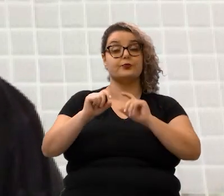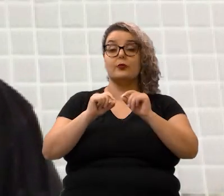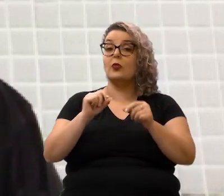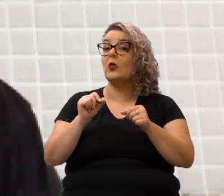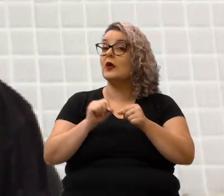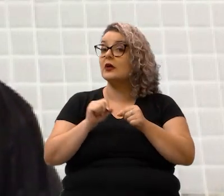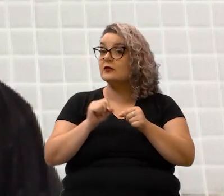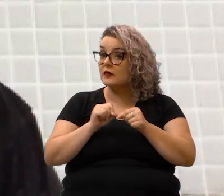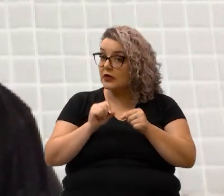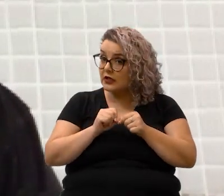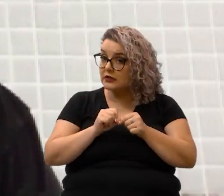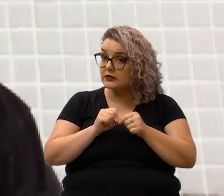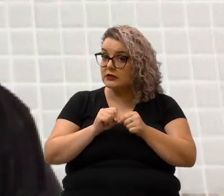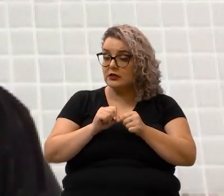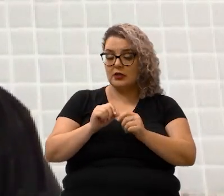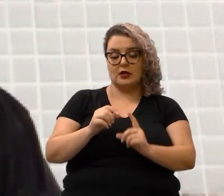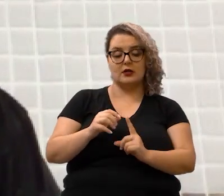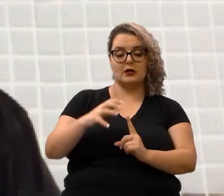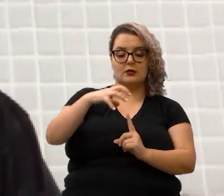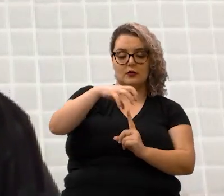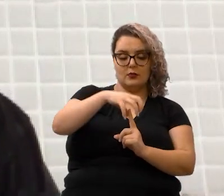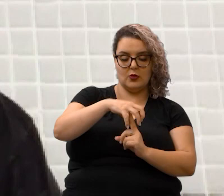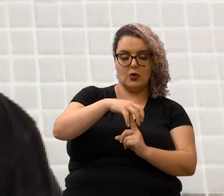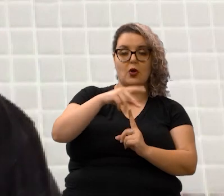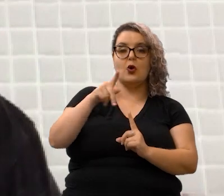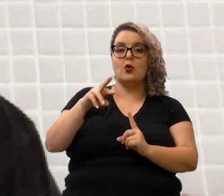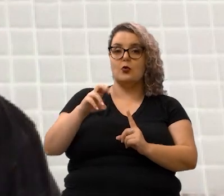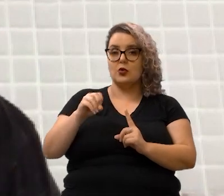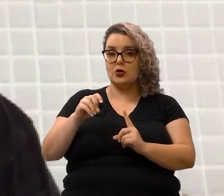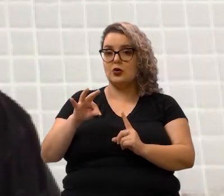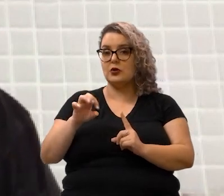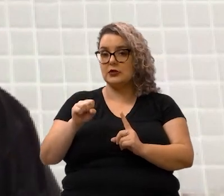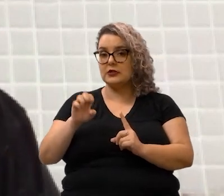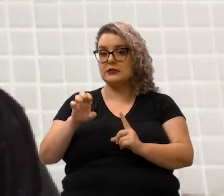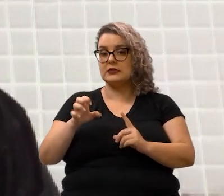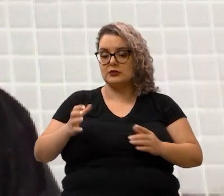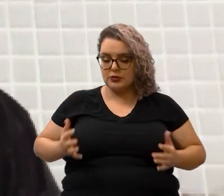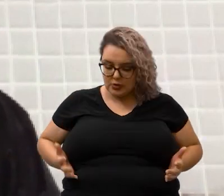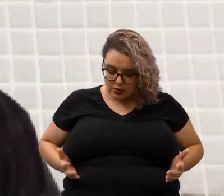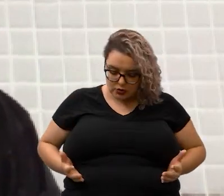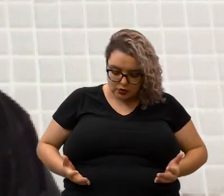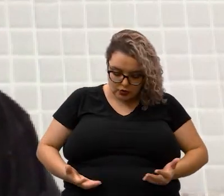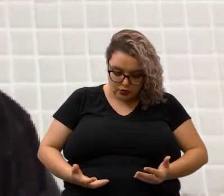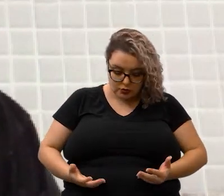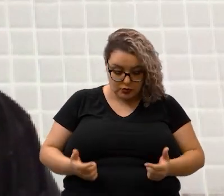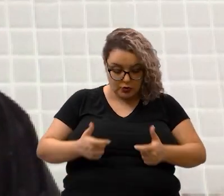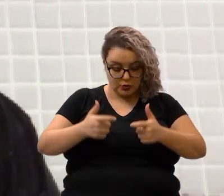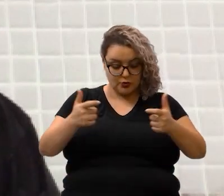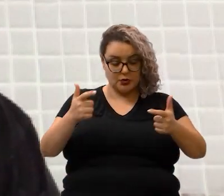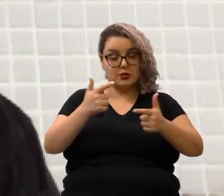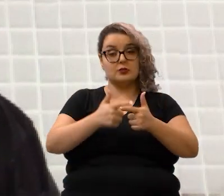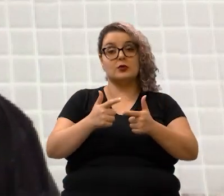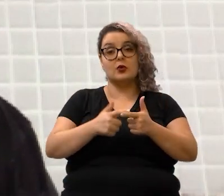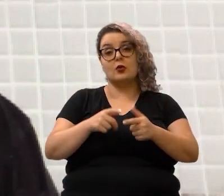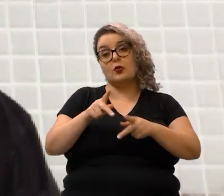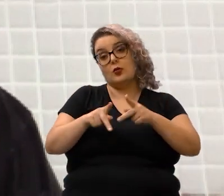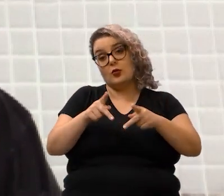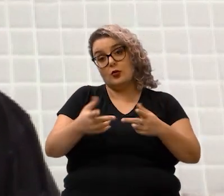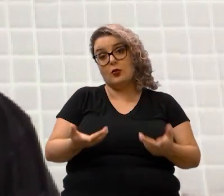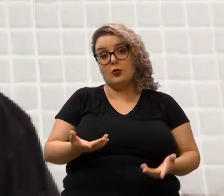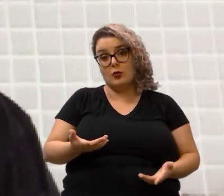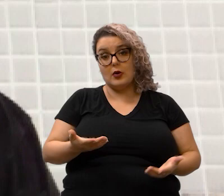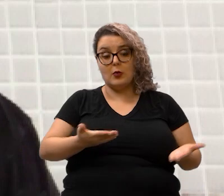se faz? Você coloca uma prótese, né? Uma prótese de quadril, e o grande problema, o paciente